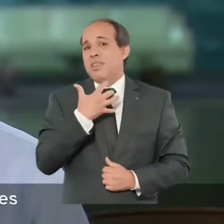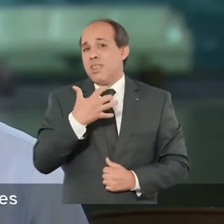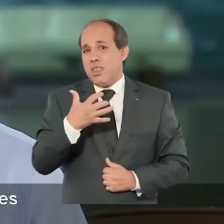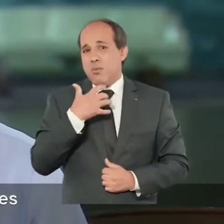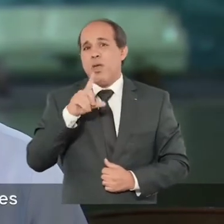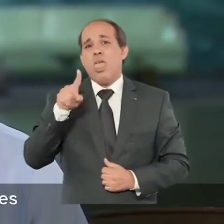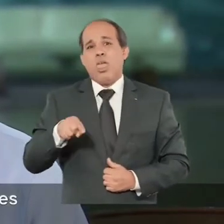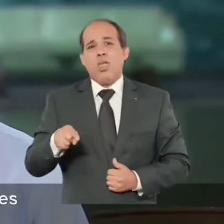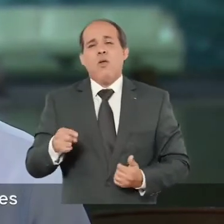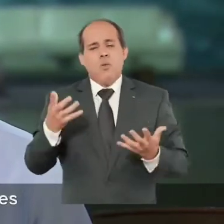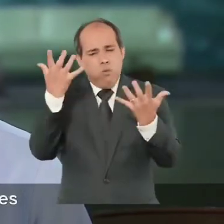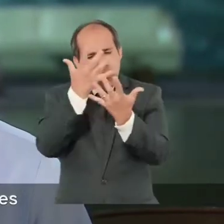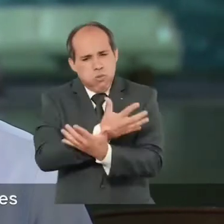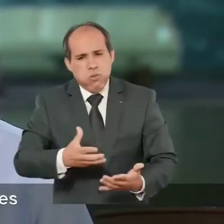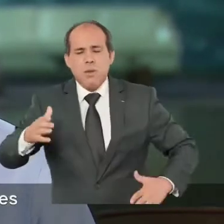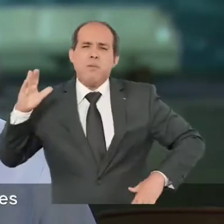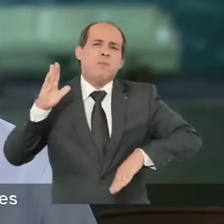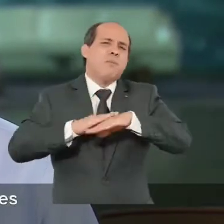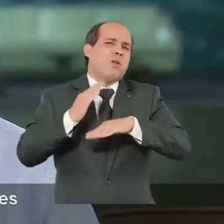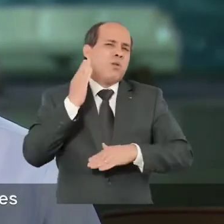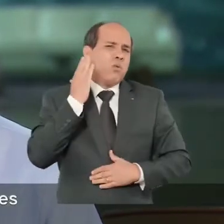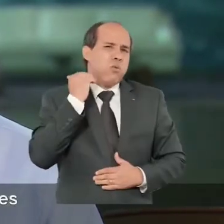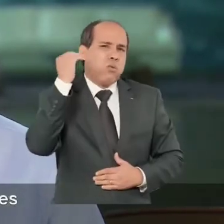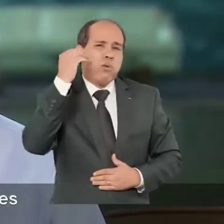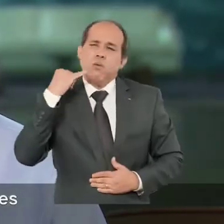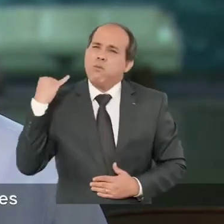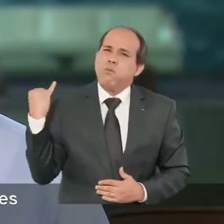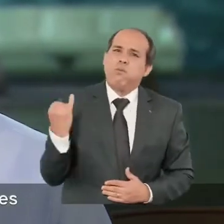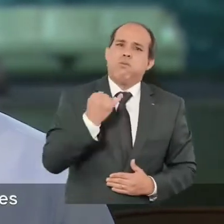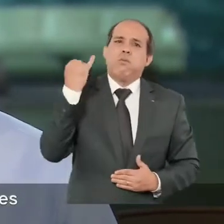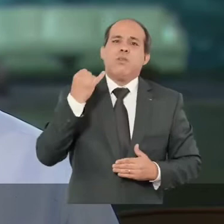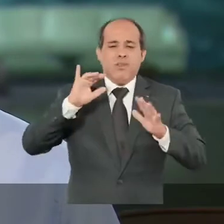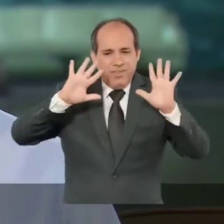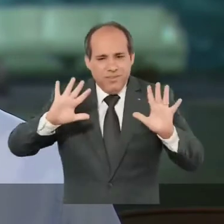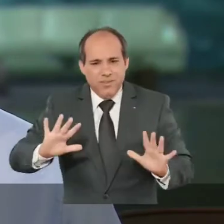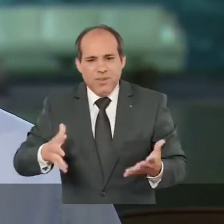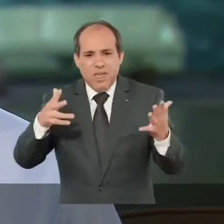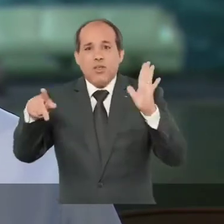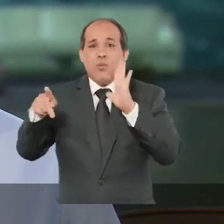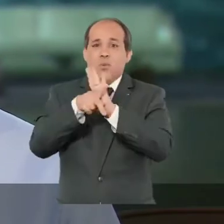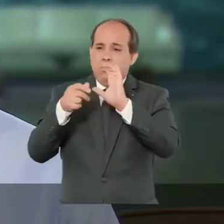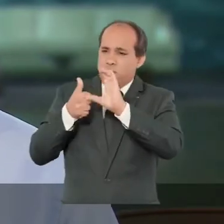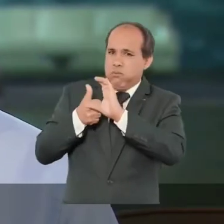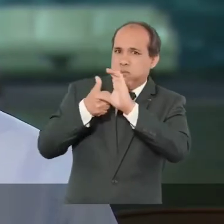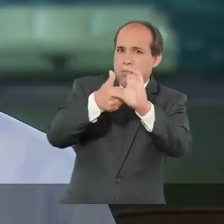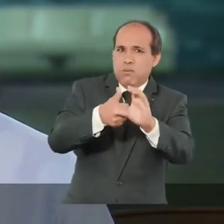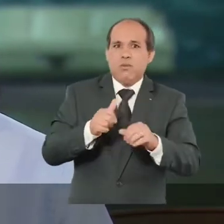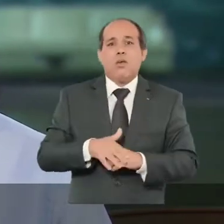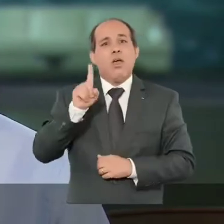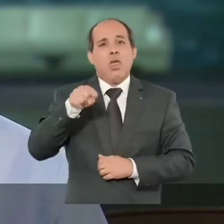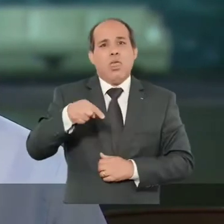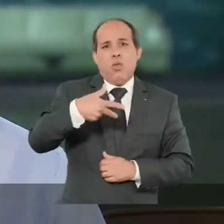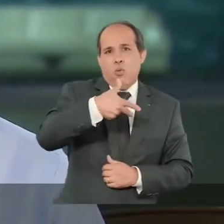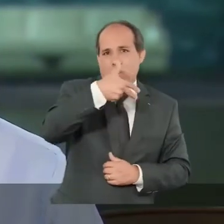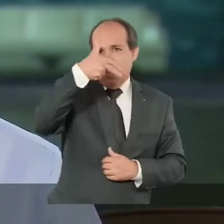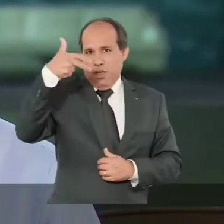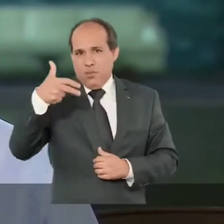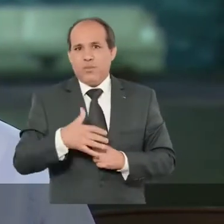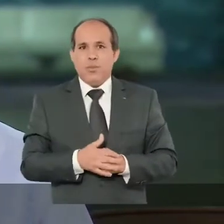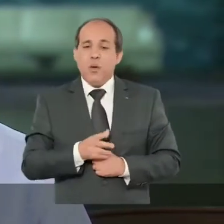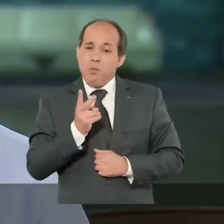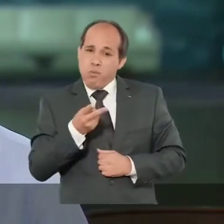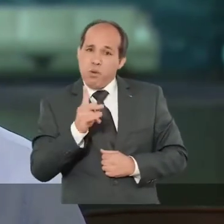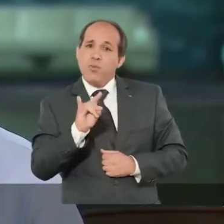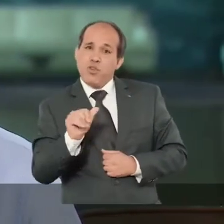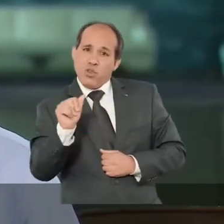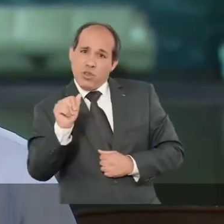cinco de dezembro celebraremos uma das maiores e mais importantes festas do cristianismo o Natal